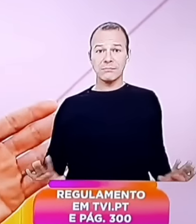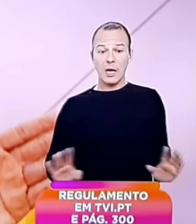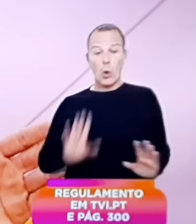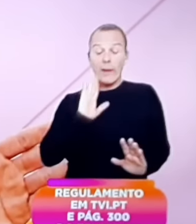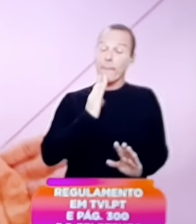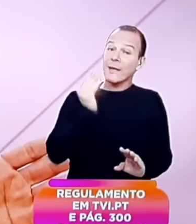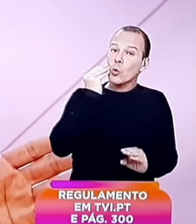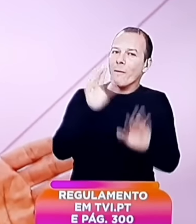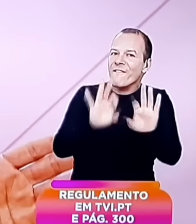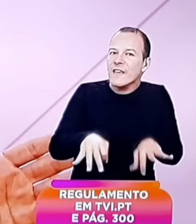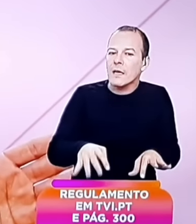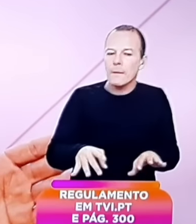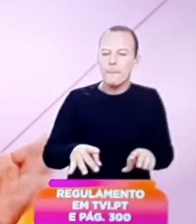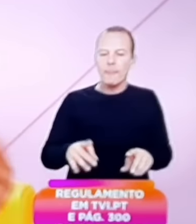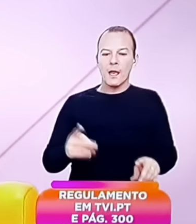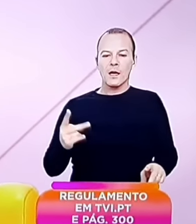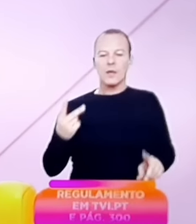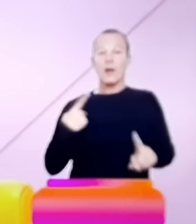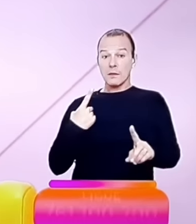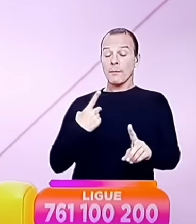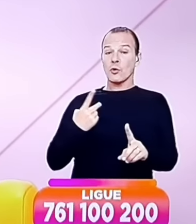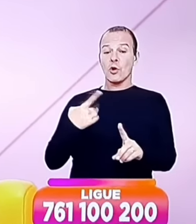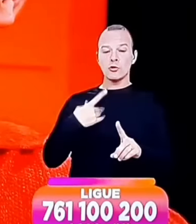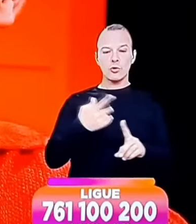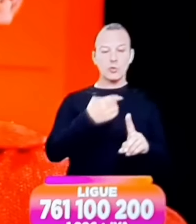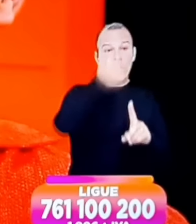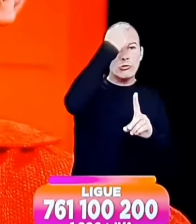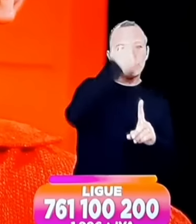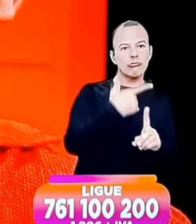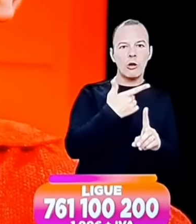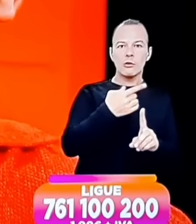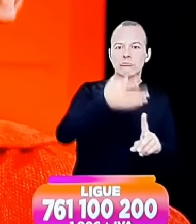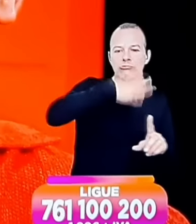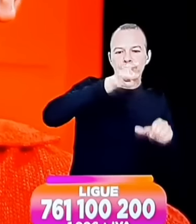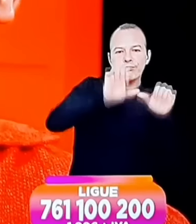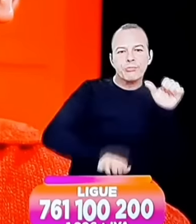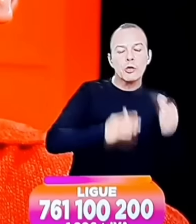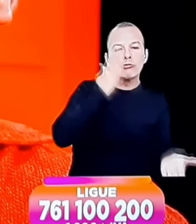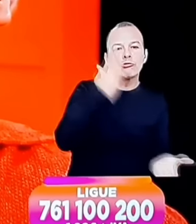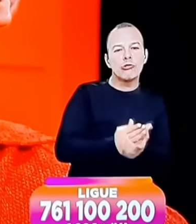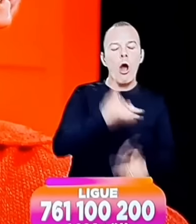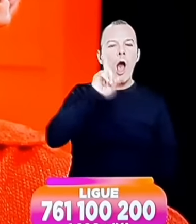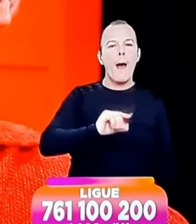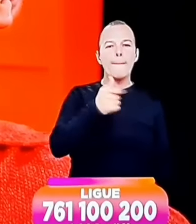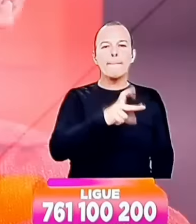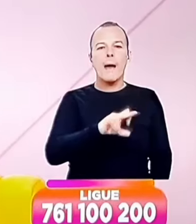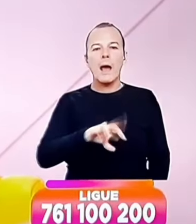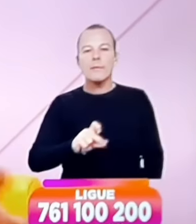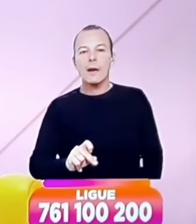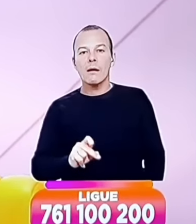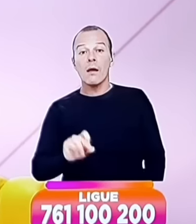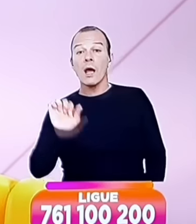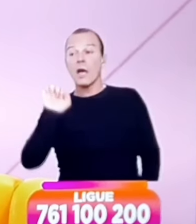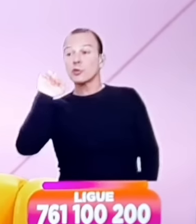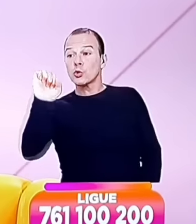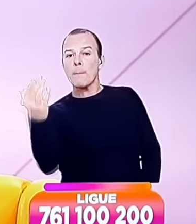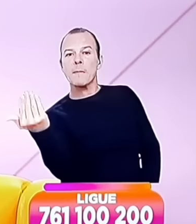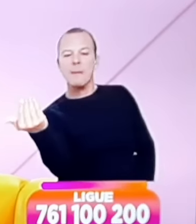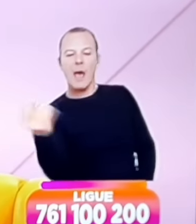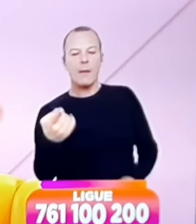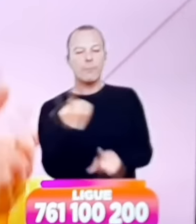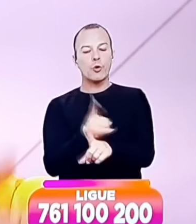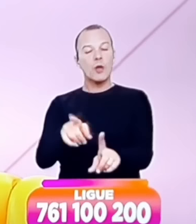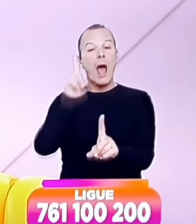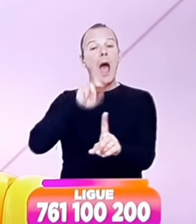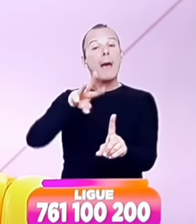terminar. A versão que eu tinha e a Maria era a versão da Bárbara. Só tínhamos essa. Não tínhamos a sua. Porque lhe perguntámos, que a Mariana que trabalha connosco,